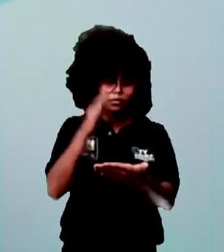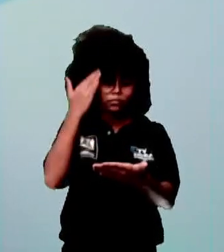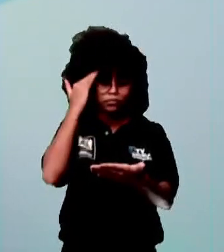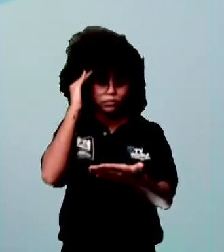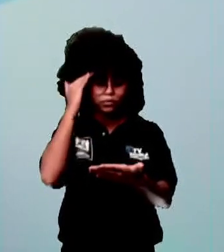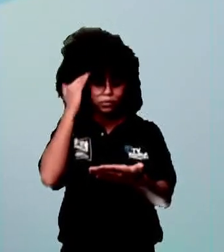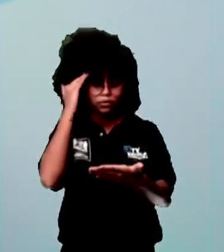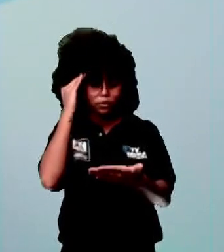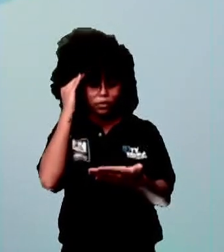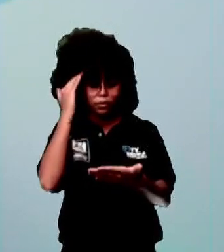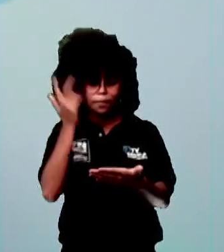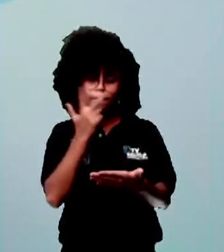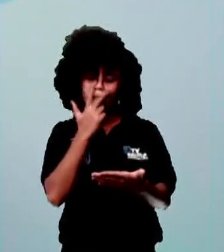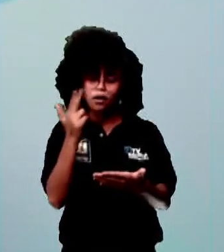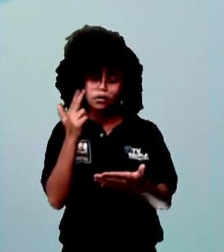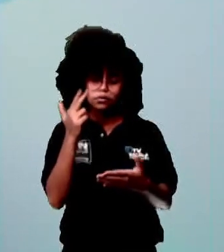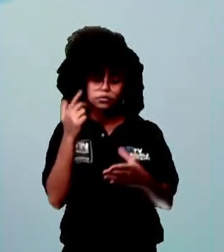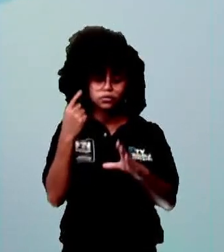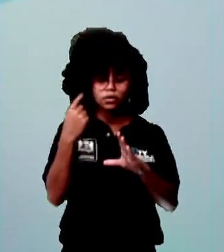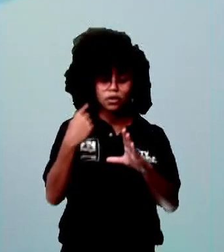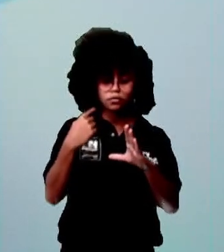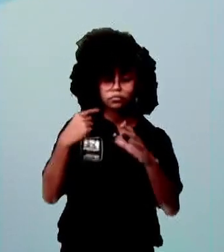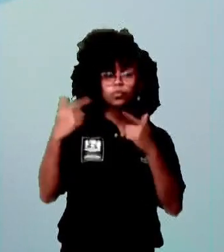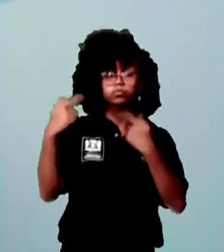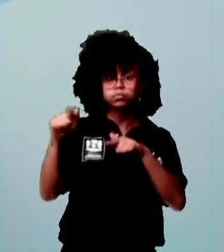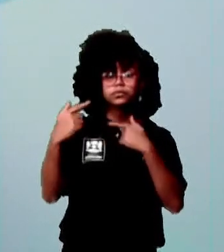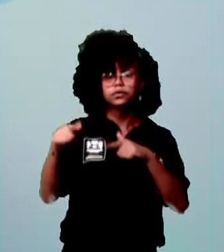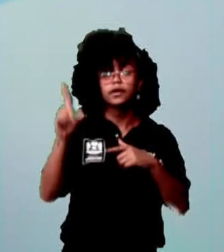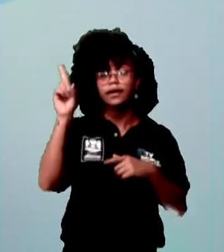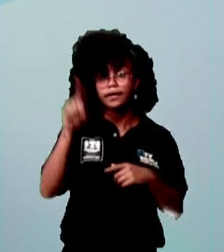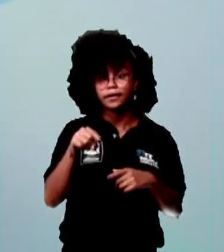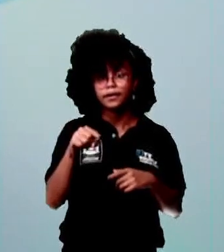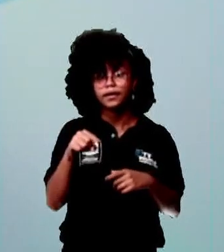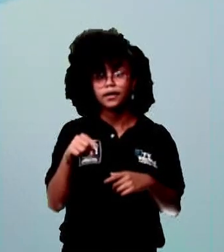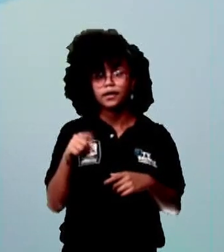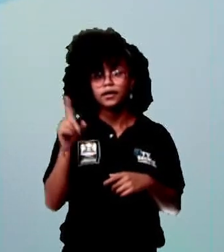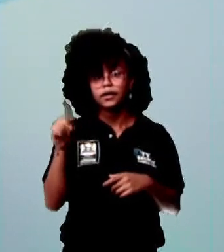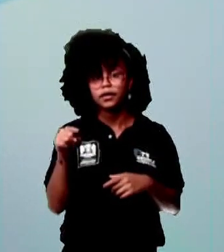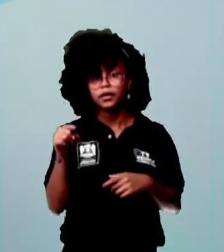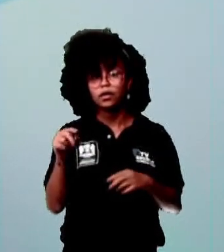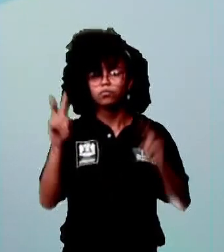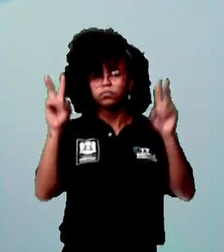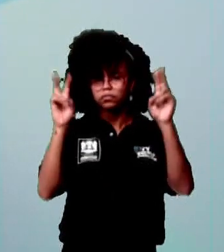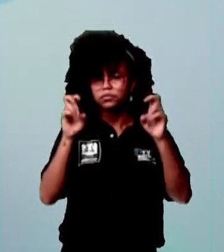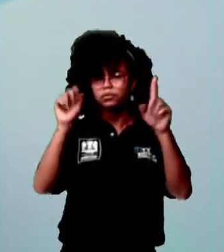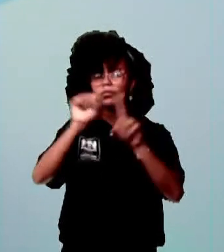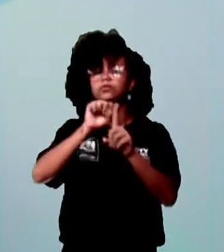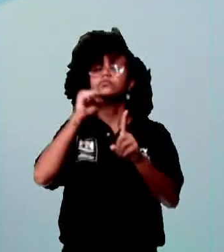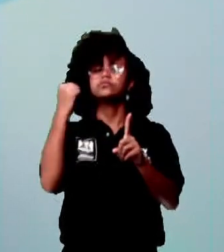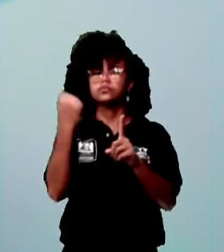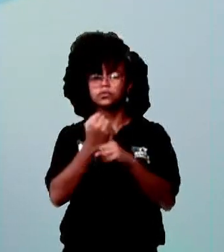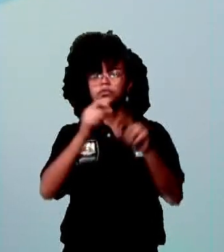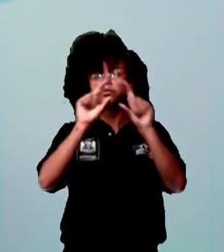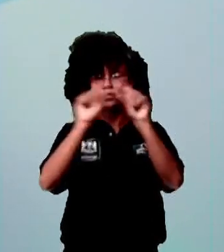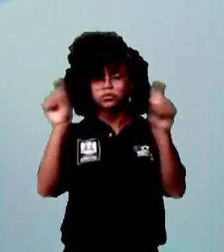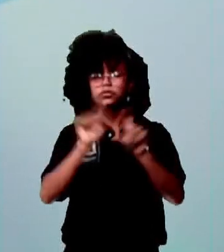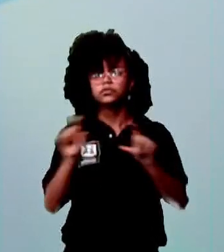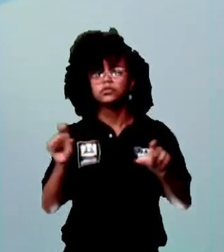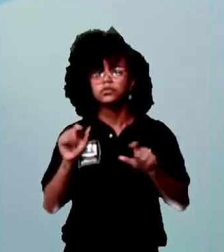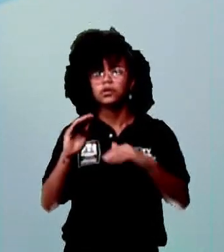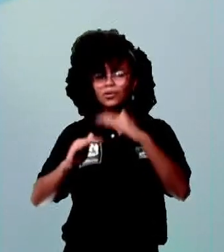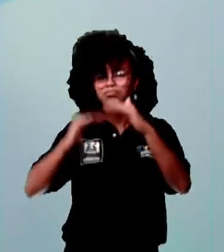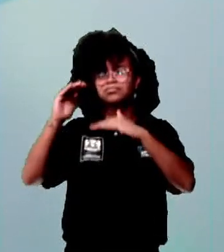entender o ponto crítico aí da história, que é o tema, né, social dessa tirinha, que é o aumento